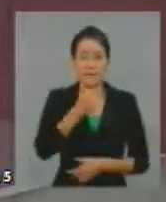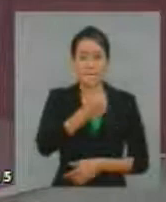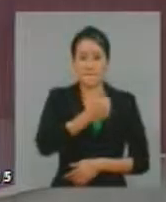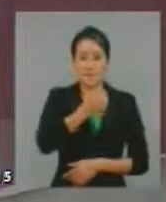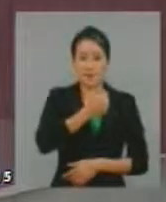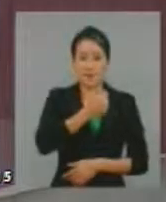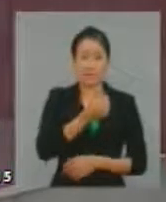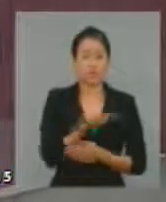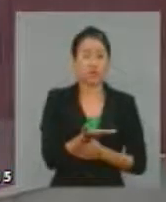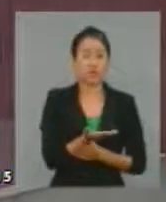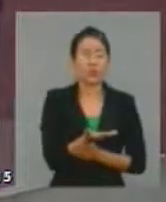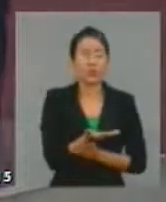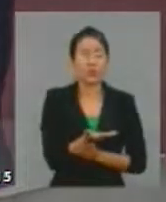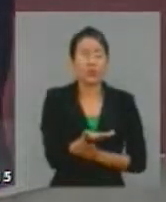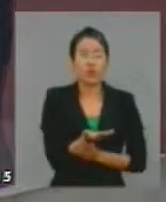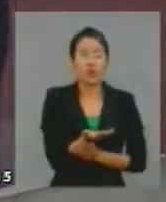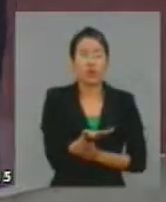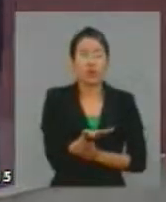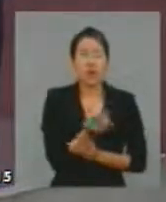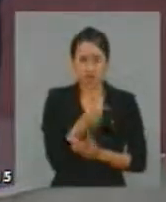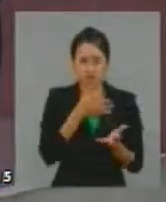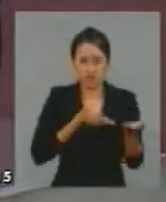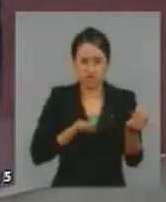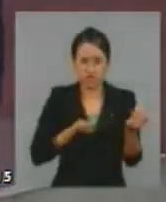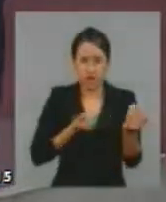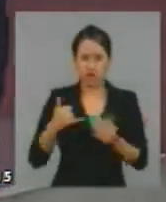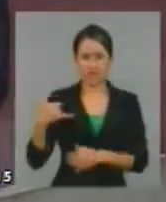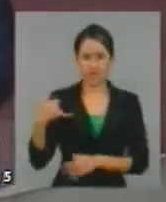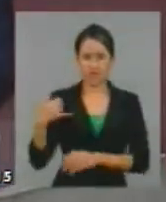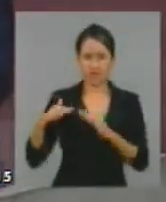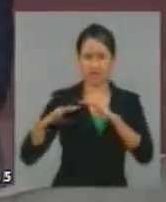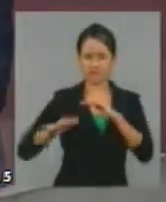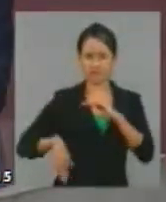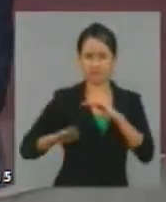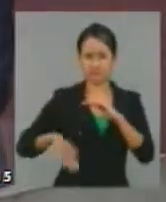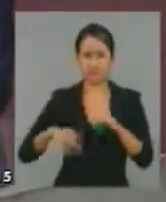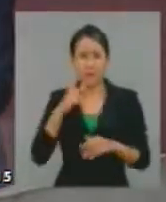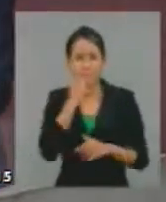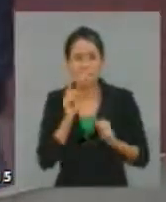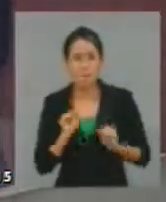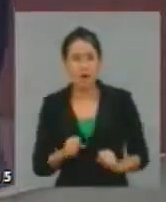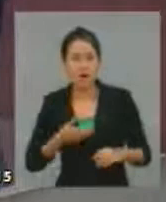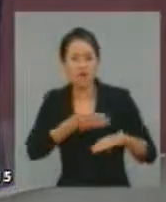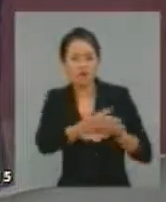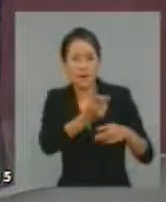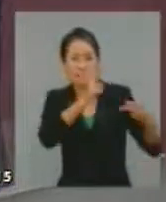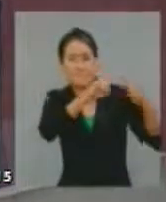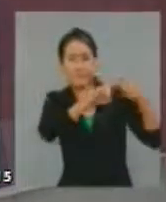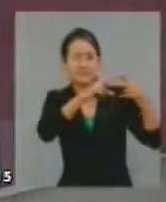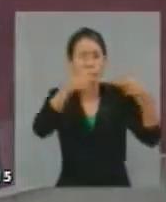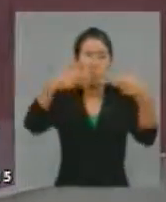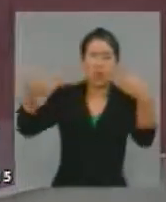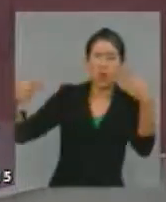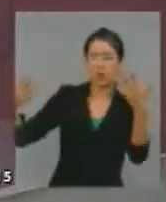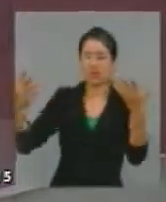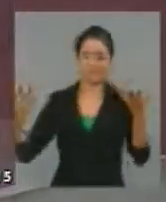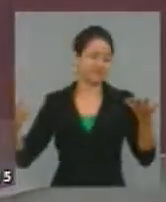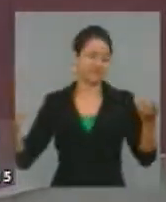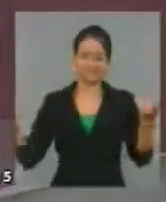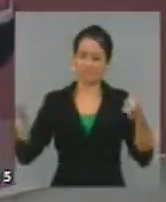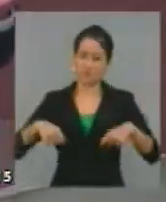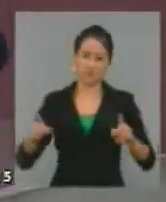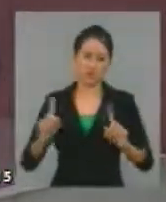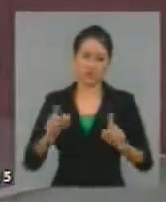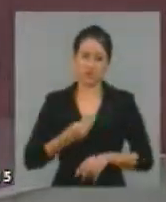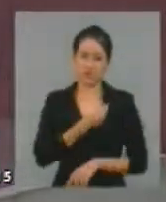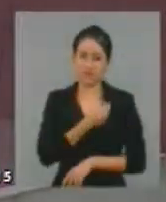Estado rabecão. É necessário que o Estado escola, o Estado posto de saúde, eu vou dar aqui dados, vou